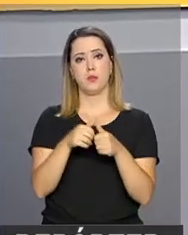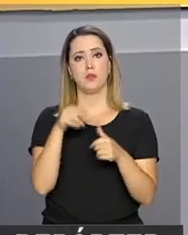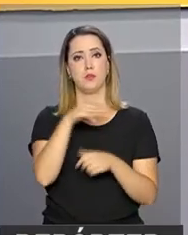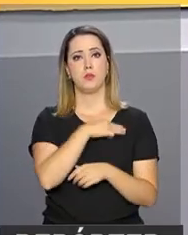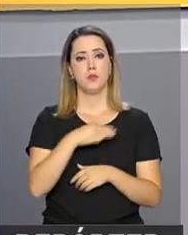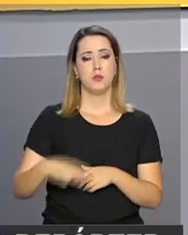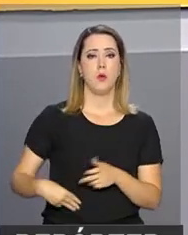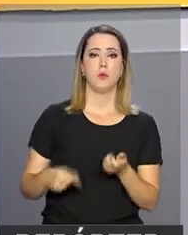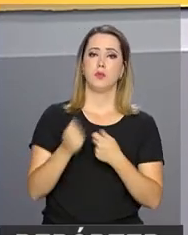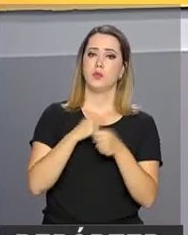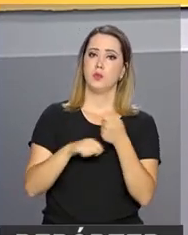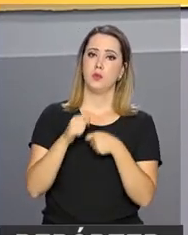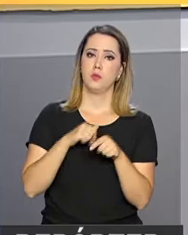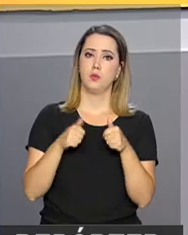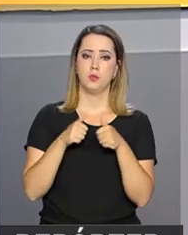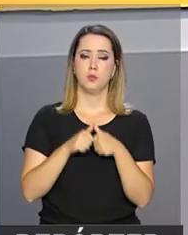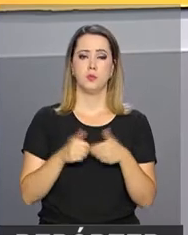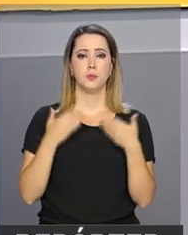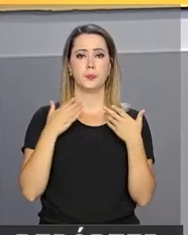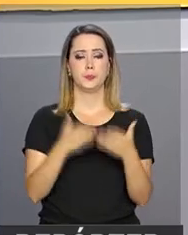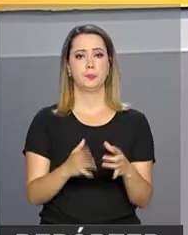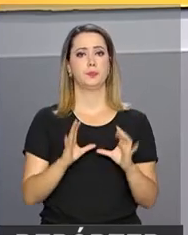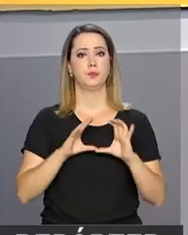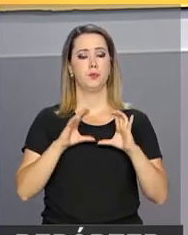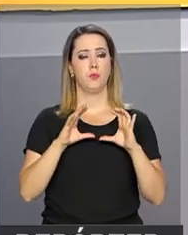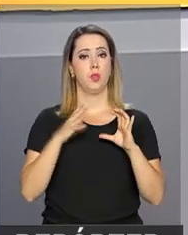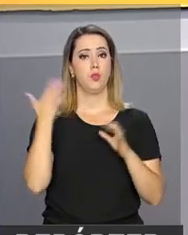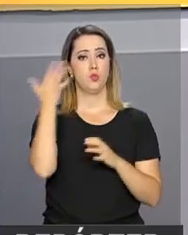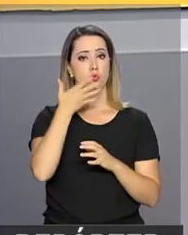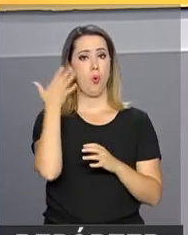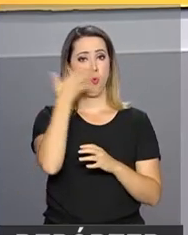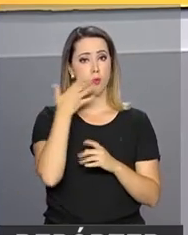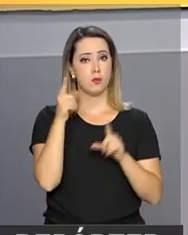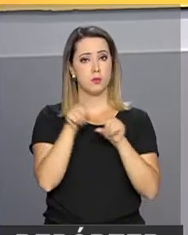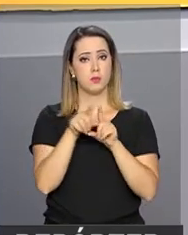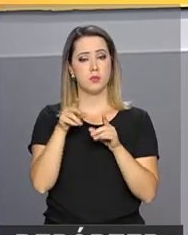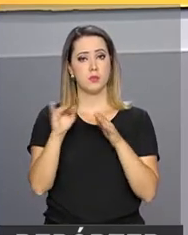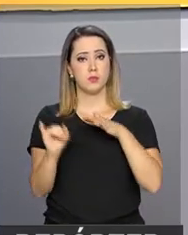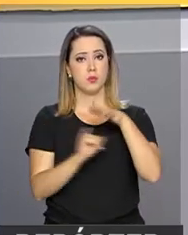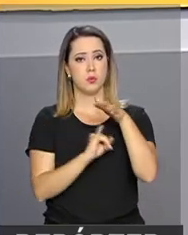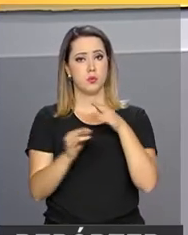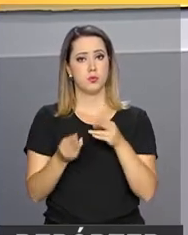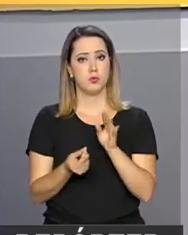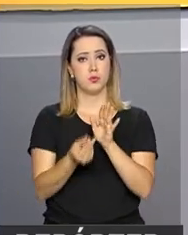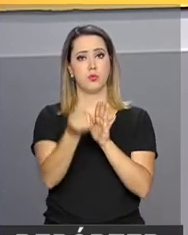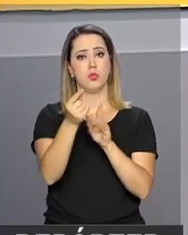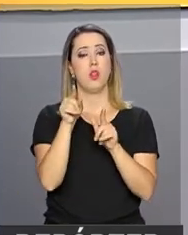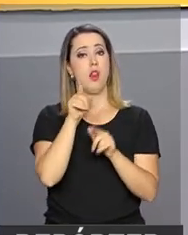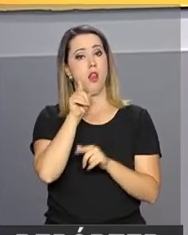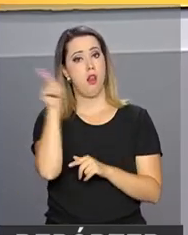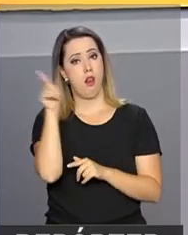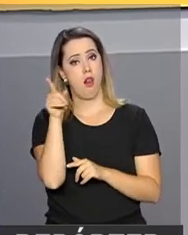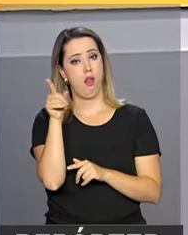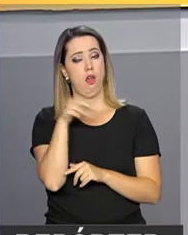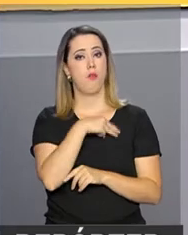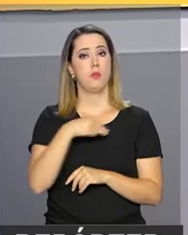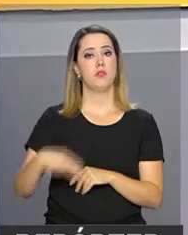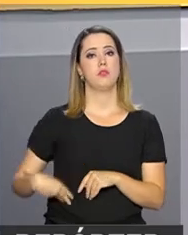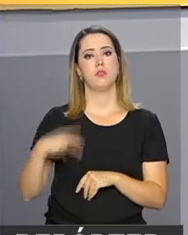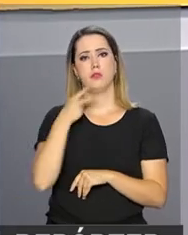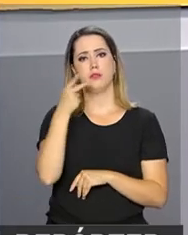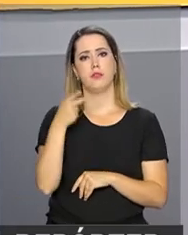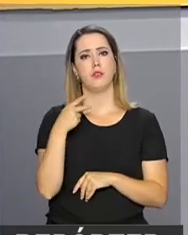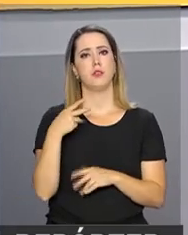é o ministro da Fazenda, Henrique Meirelles, para participar de evento realizado por uma instituição financeira. Lá, o ministro destacou